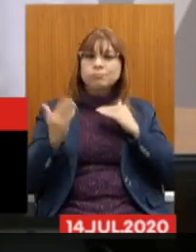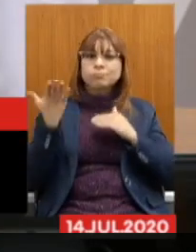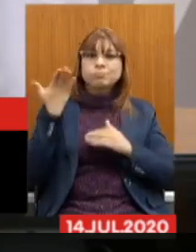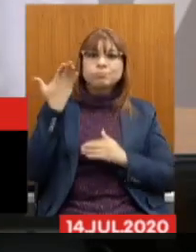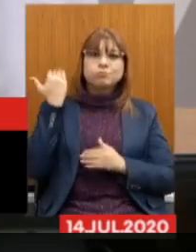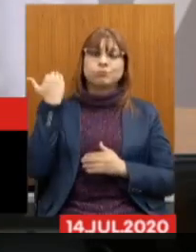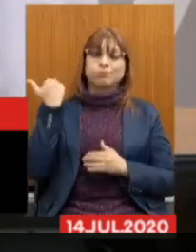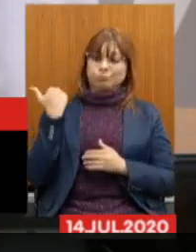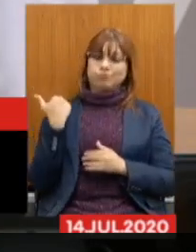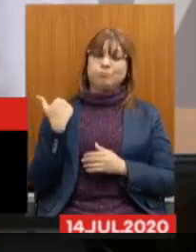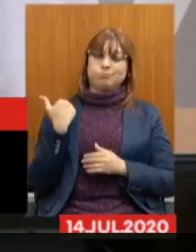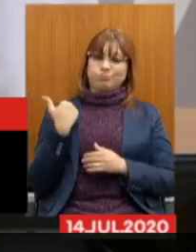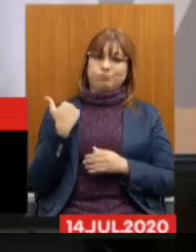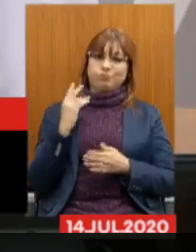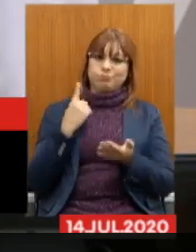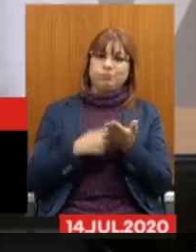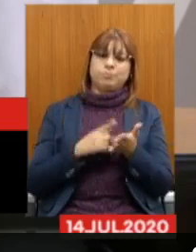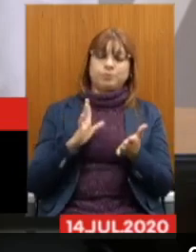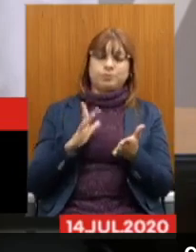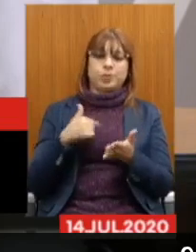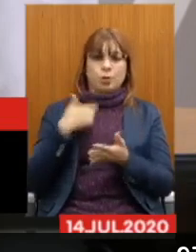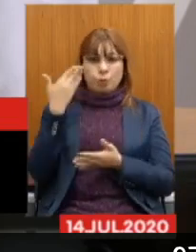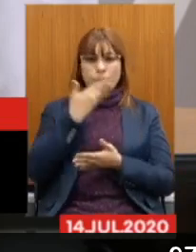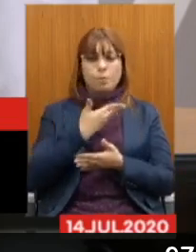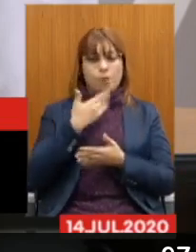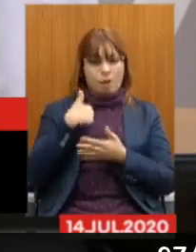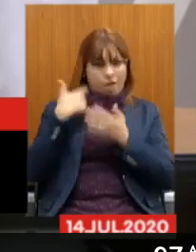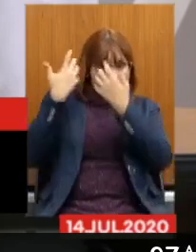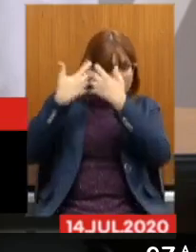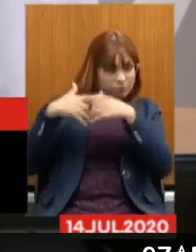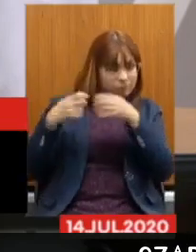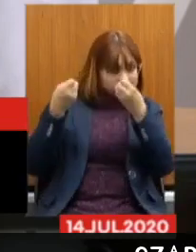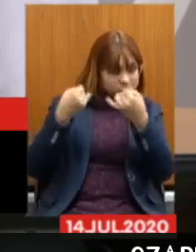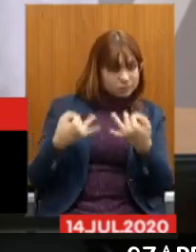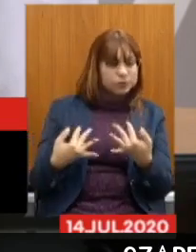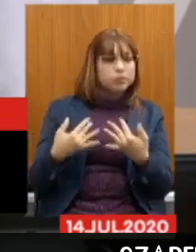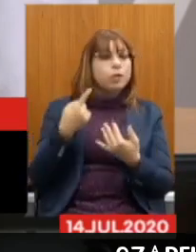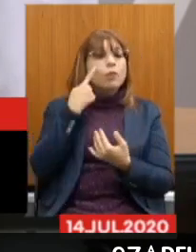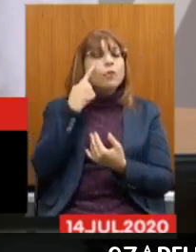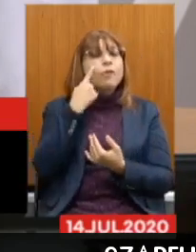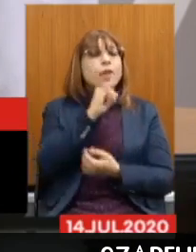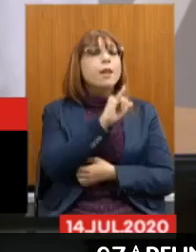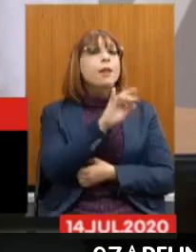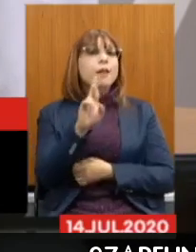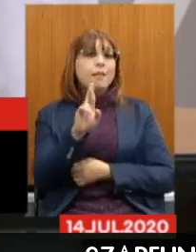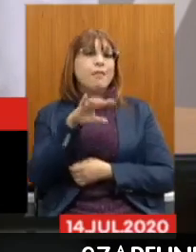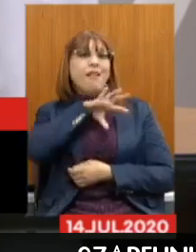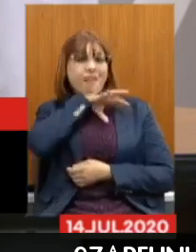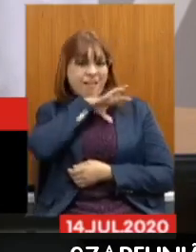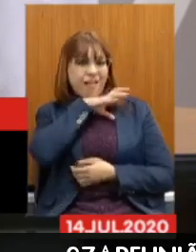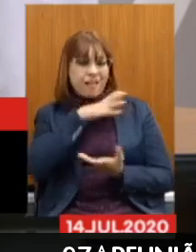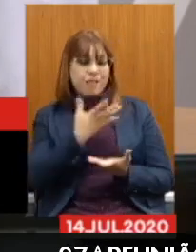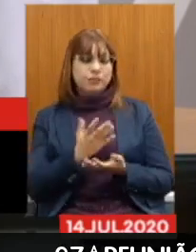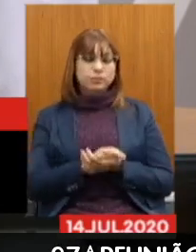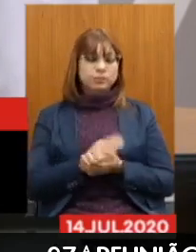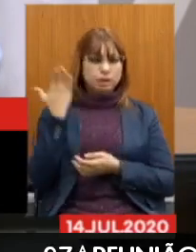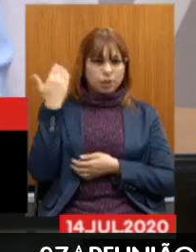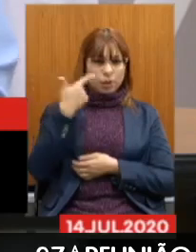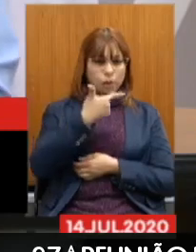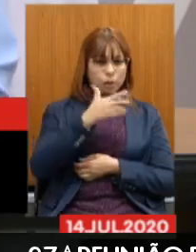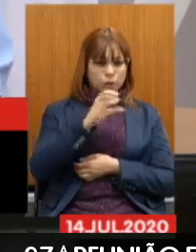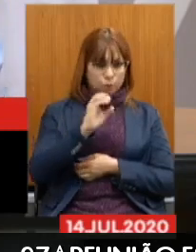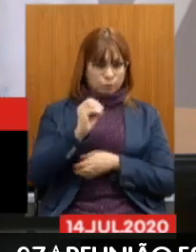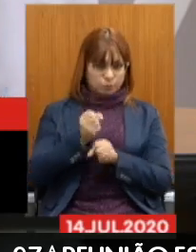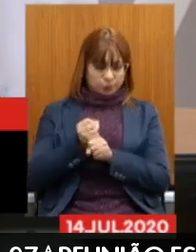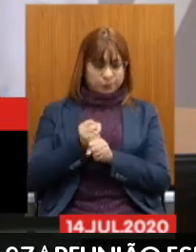Montesquieu. Para comprovar o meu raciocínio, é só verificar o que acontece no imposto de renda. Em 2000, o servidor tinha